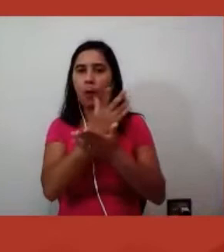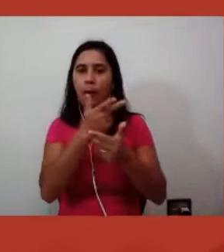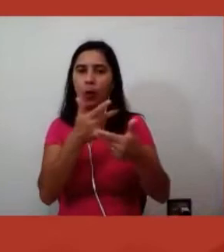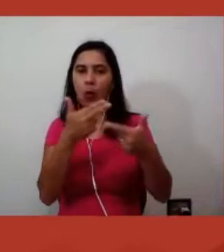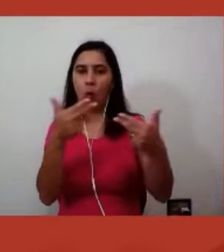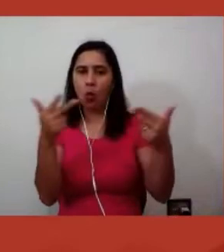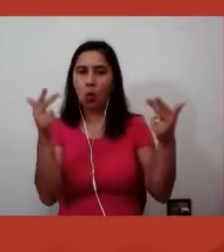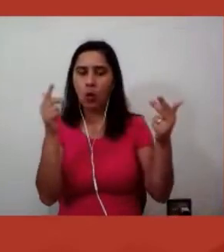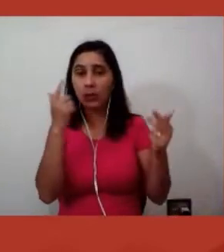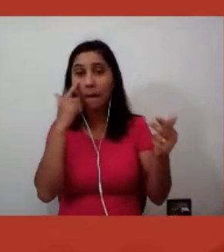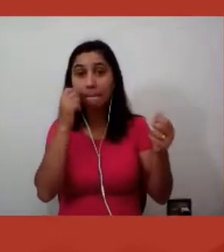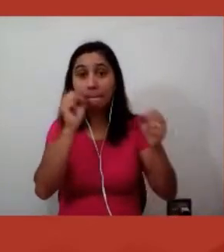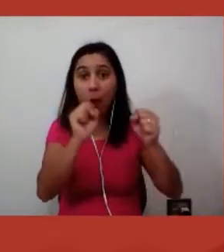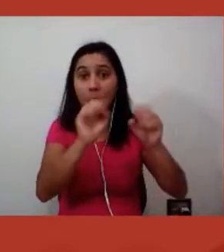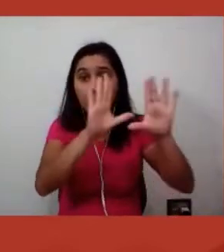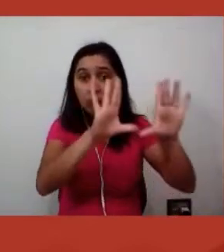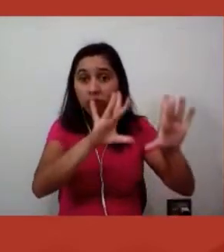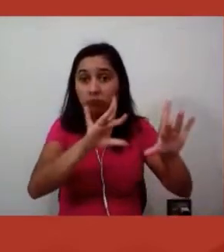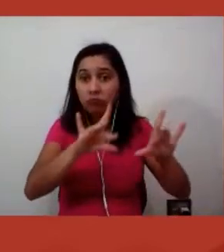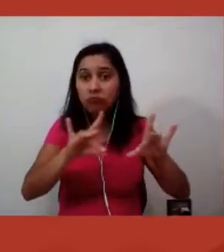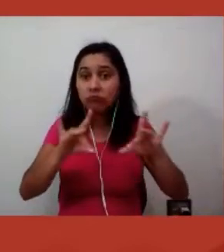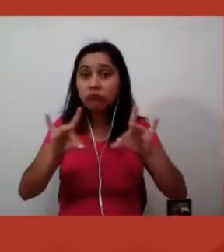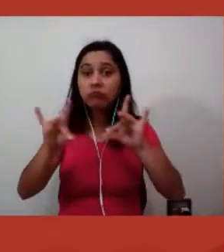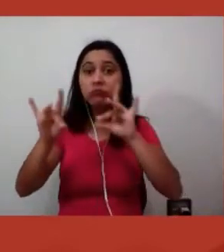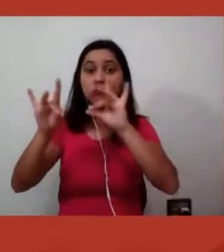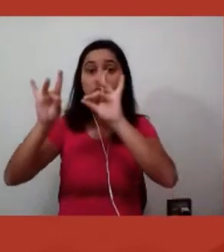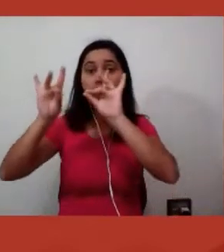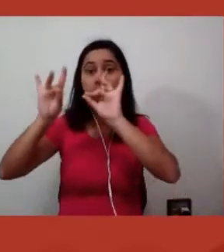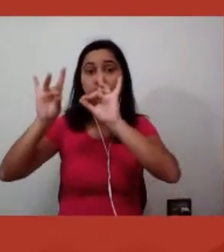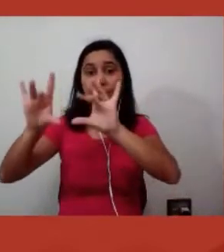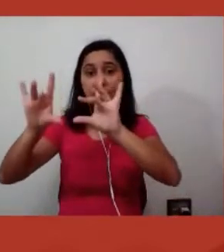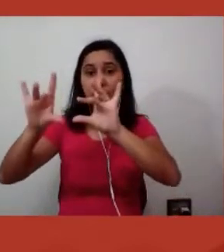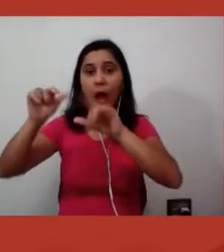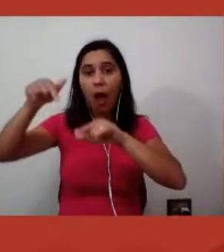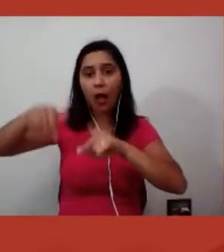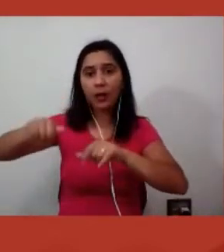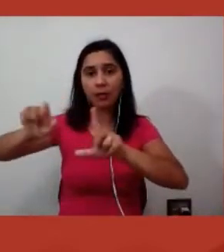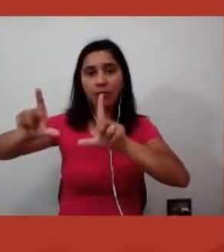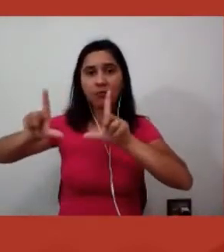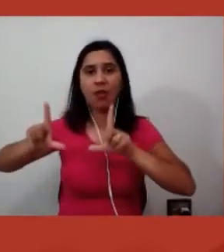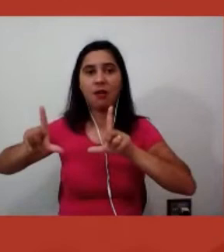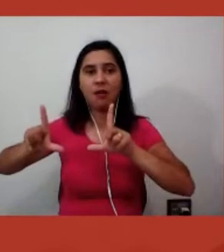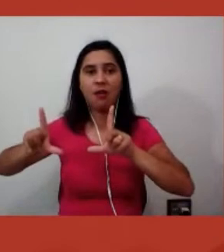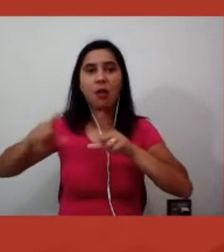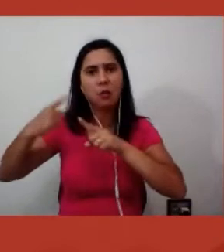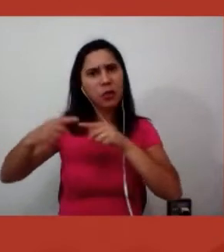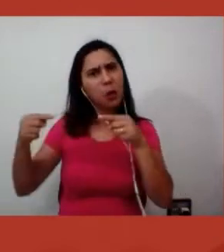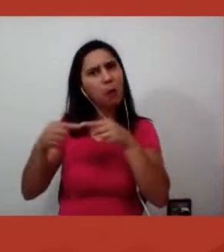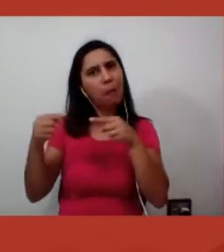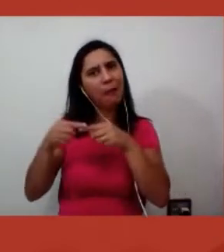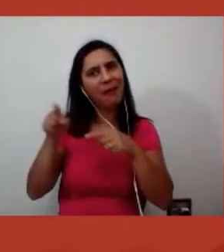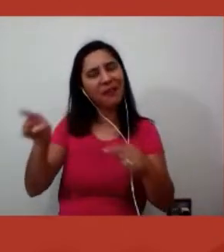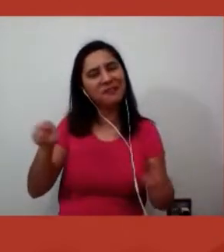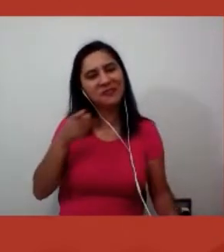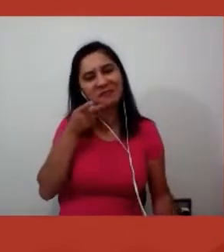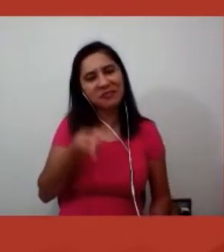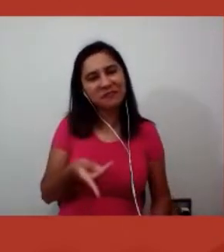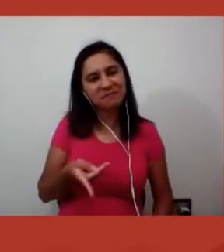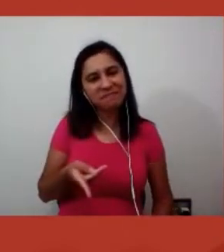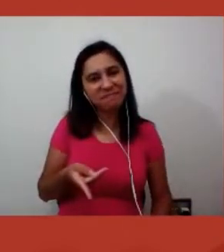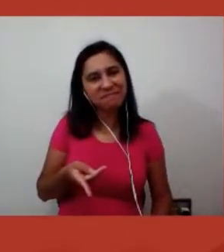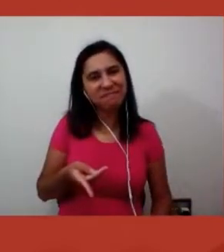talvez possam se trazer para essa daqui, porque casa bem com o que você falou,